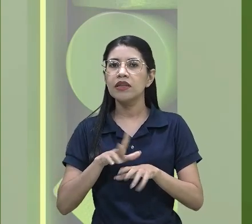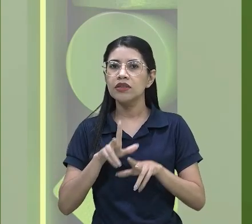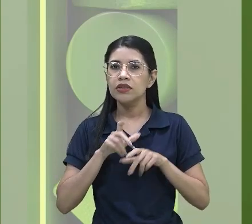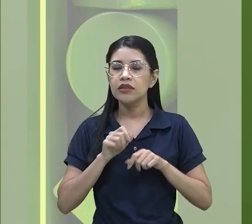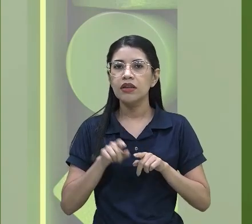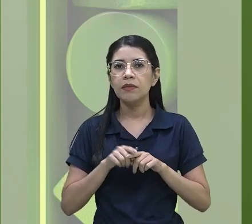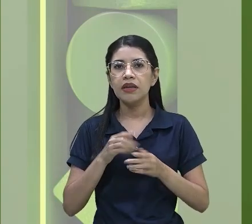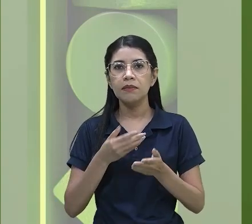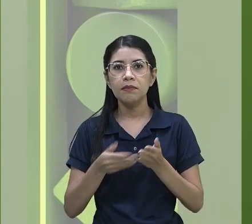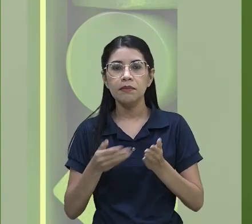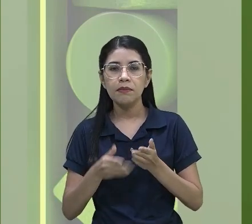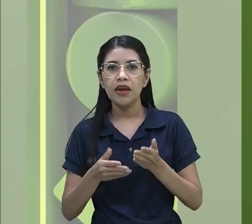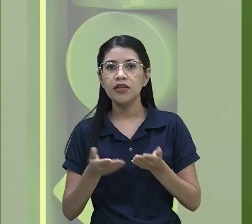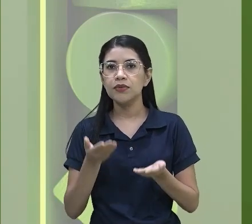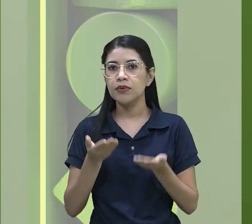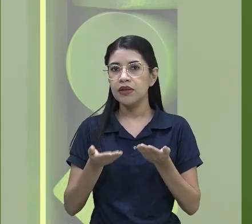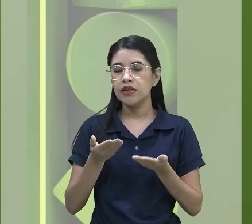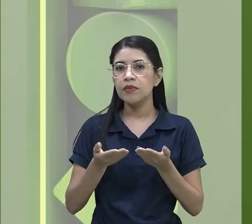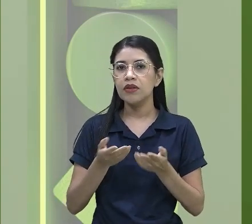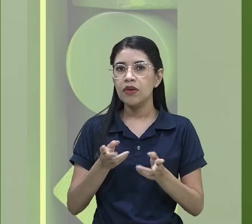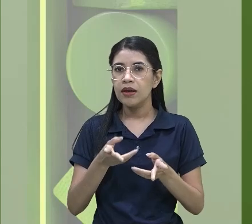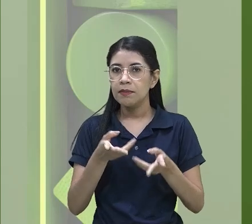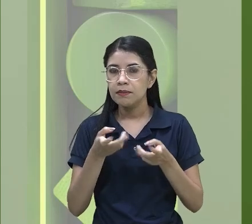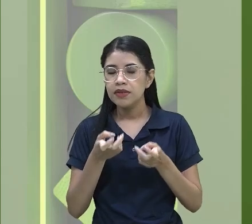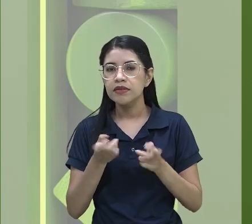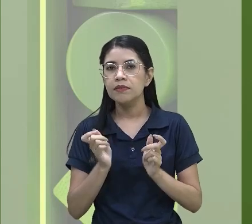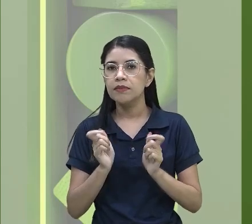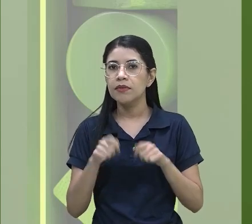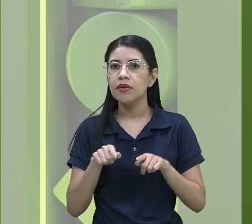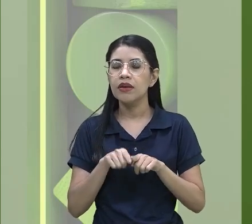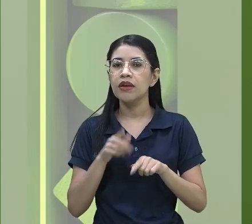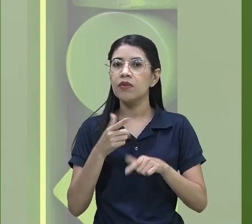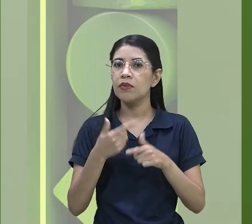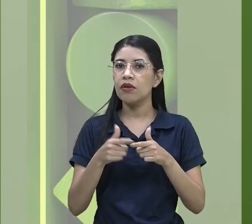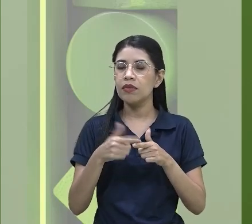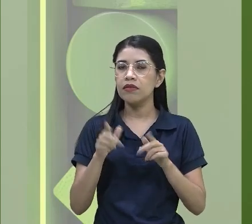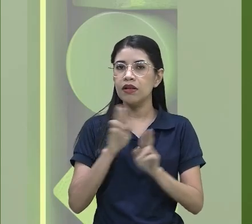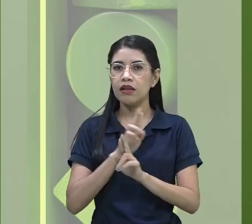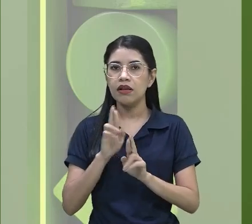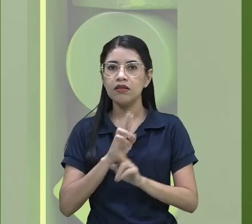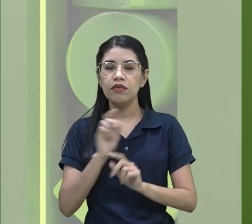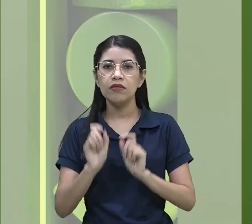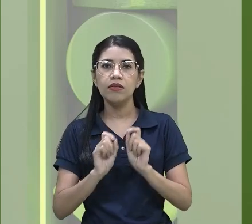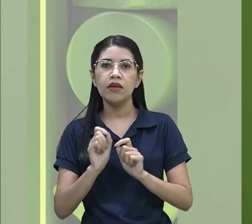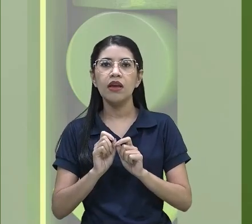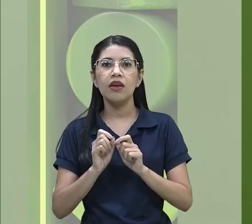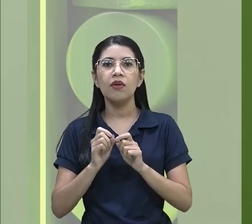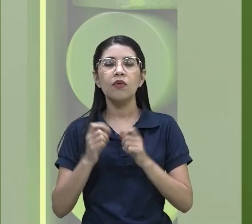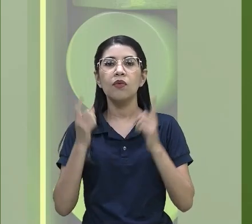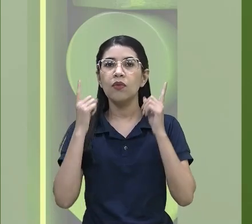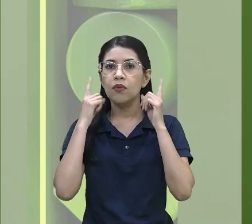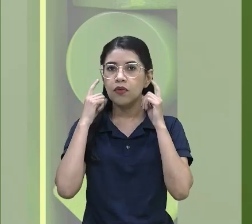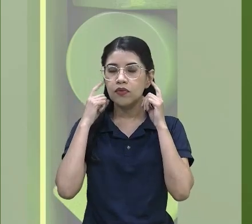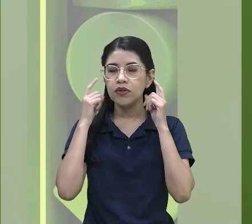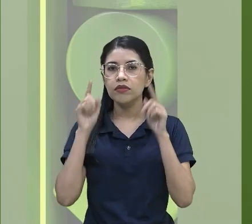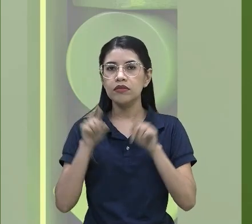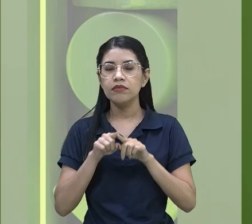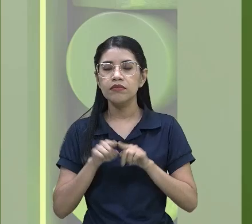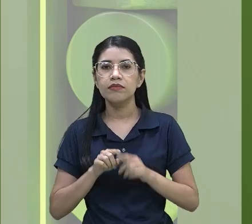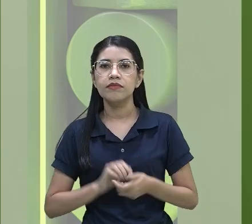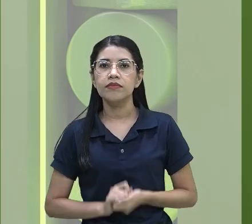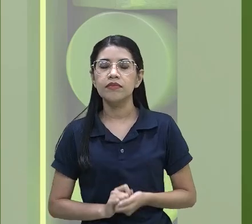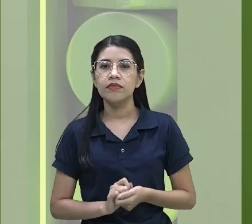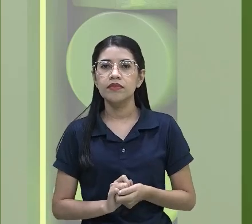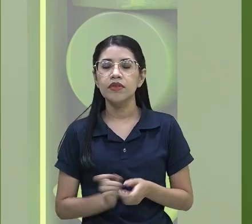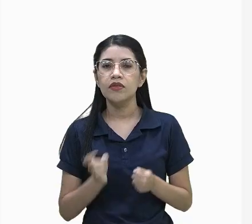você perde esse equilíbrio, fica fácil detectar que o problema pode estar relacionado aí à parte do ouvido interno. Voltando aí